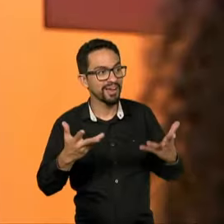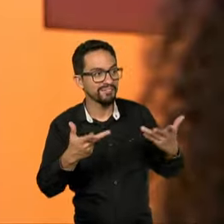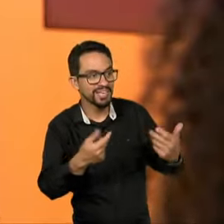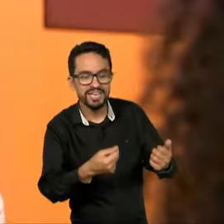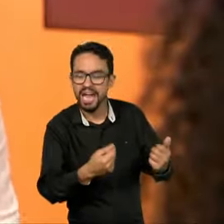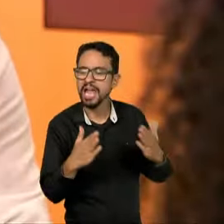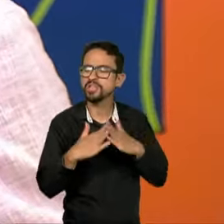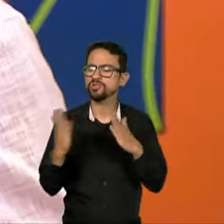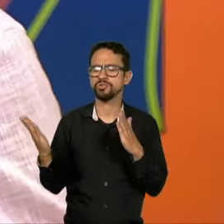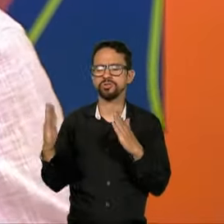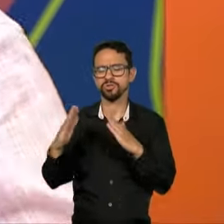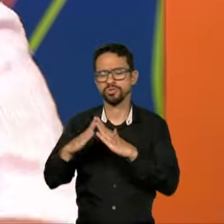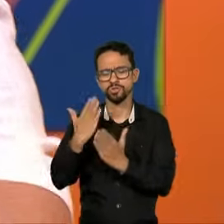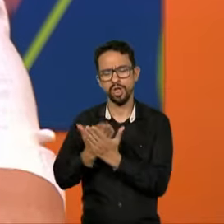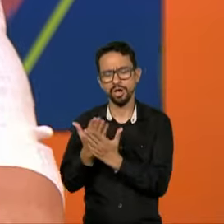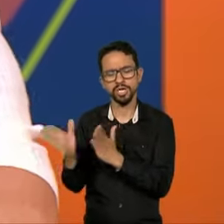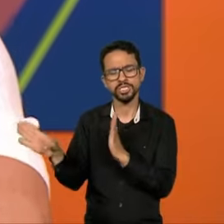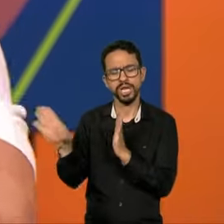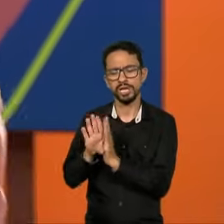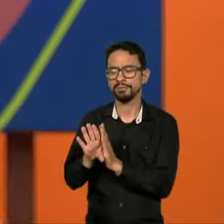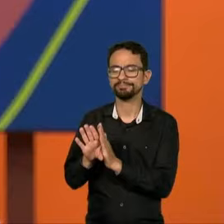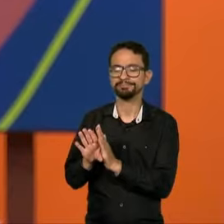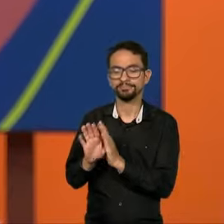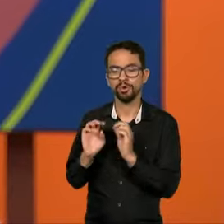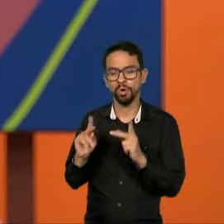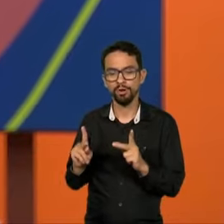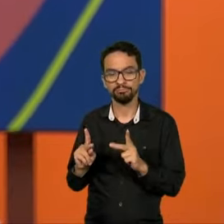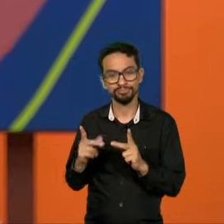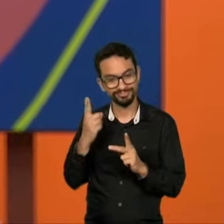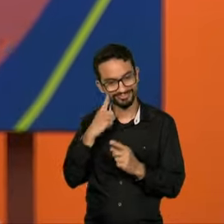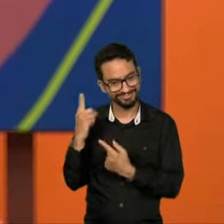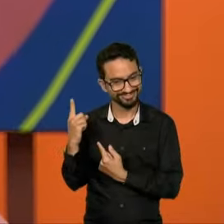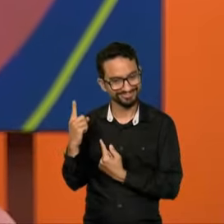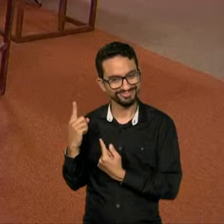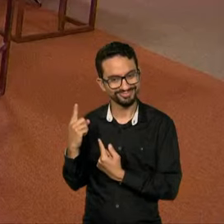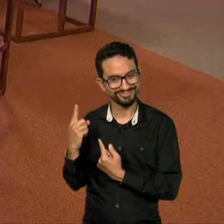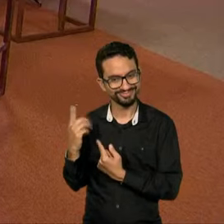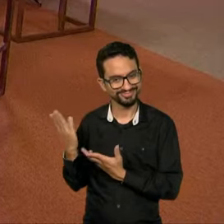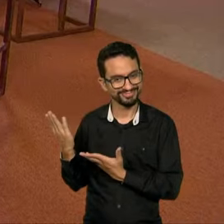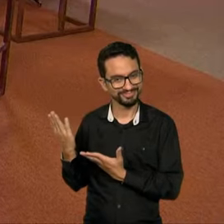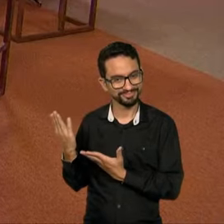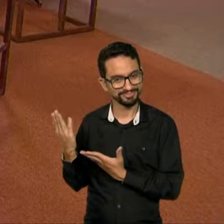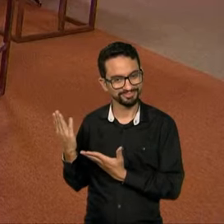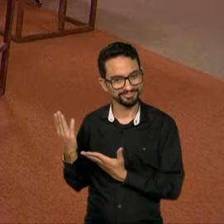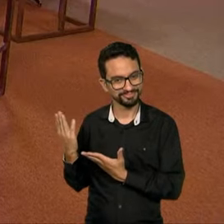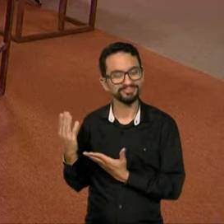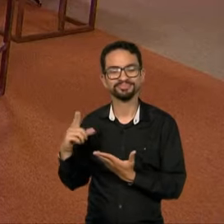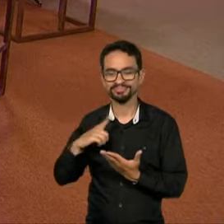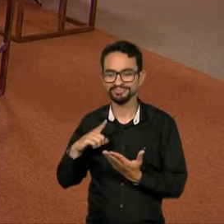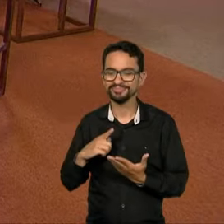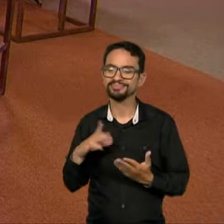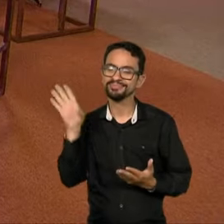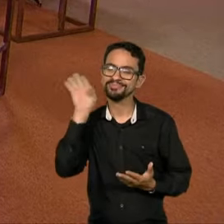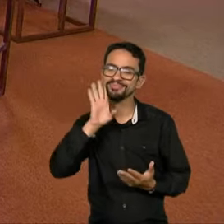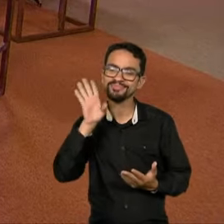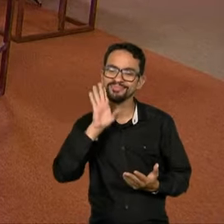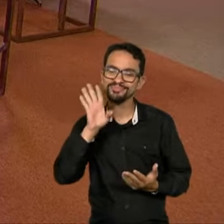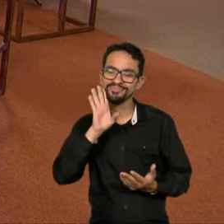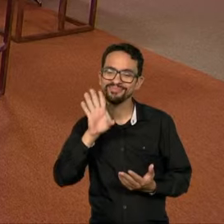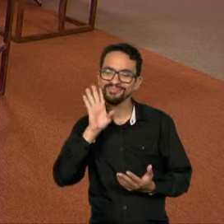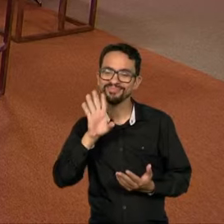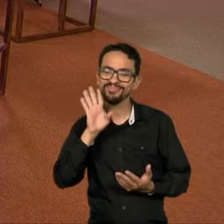na escola, eu tinha uma roupa de Erasmo Carlos, ó. Aqui. Tremendão, é, tô o vendo, né, guitarra. O Erasmo guitarra, me deu. Ah, que